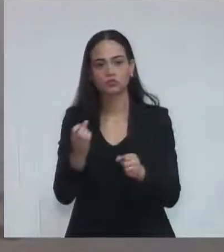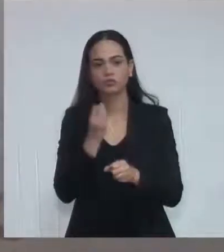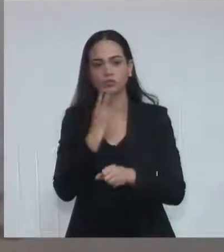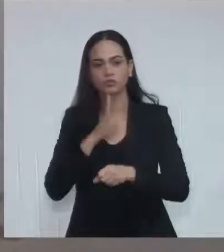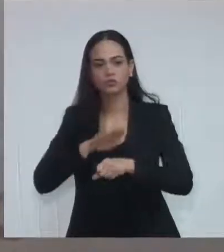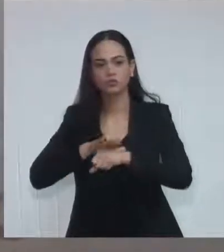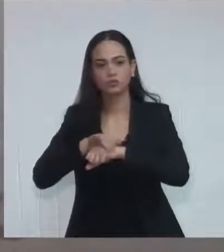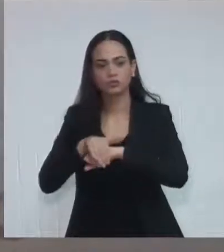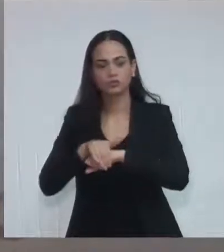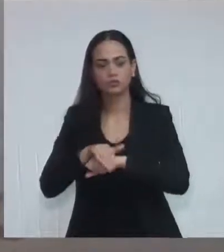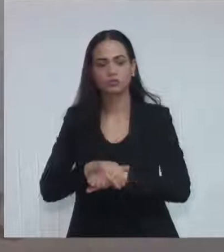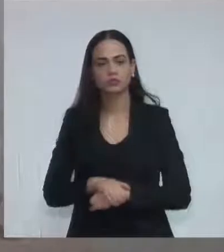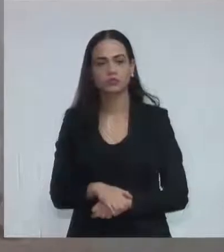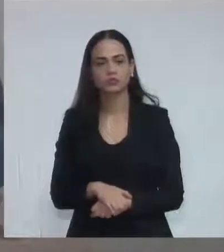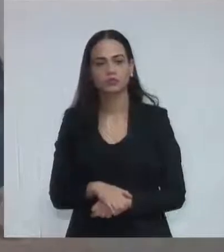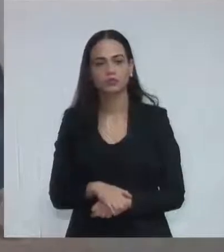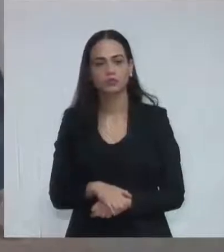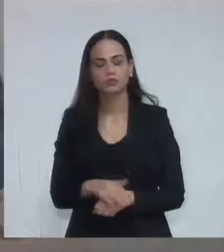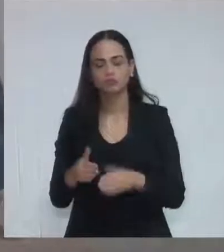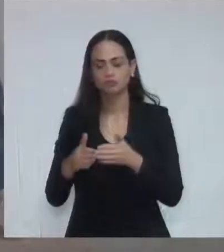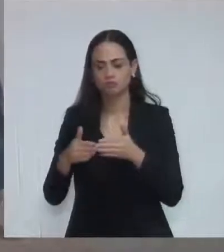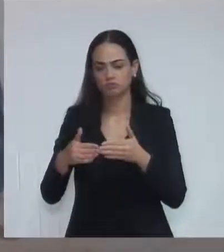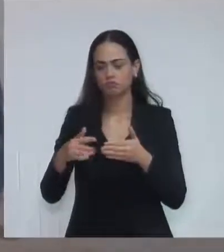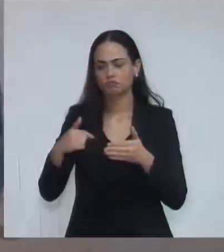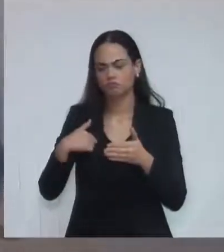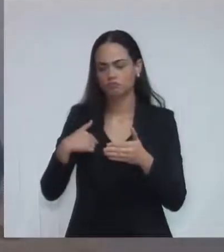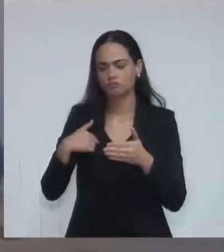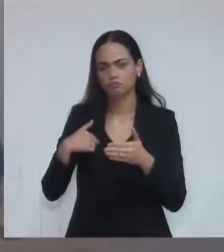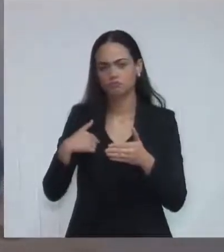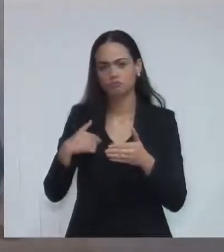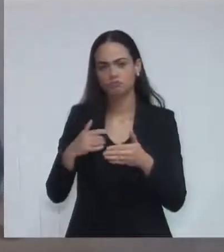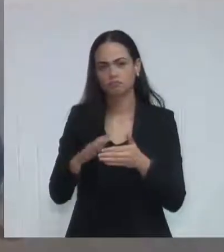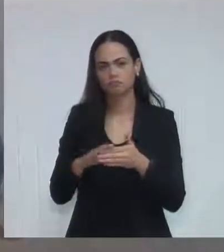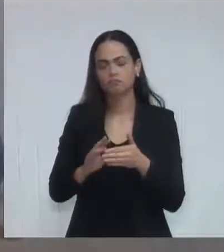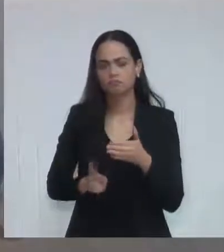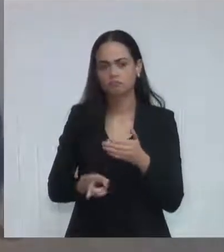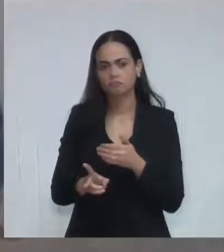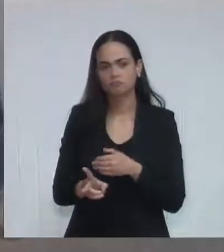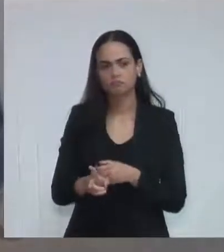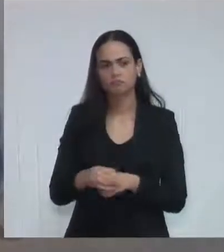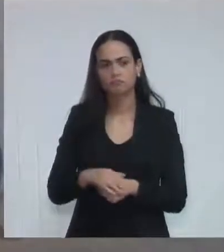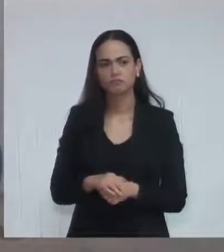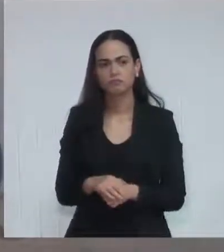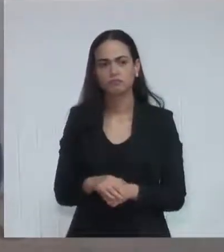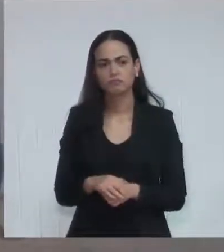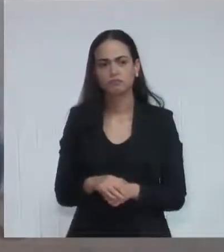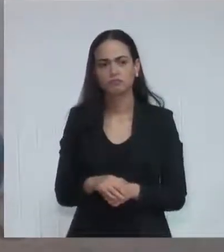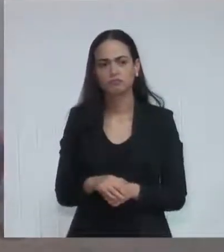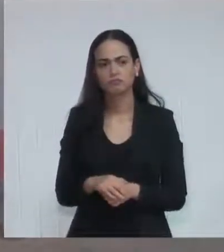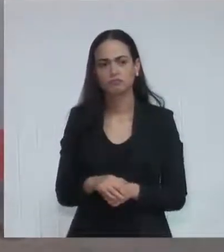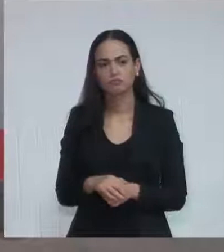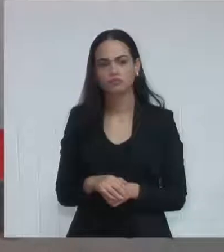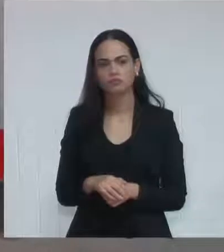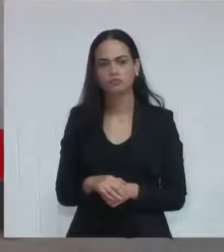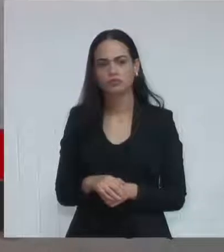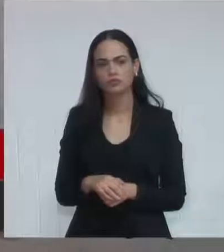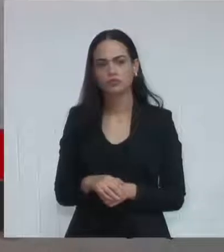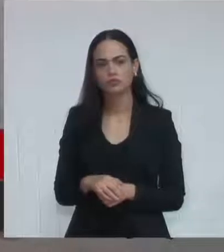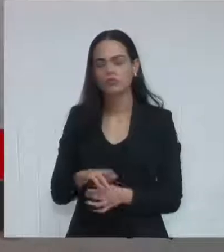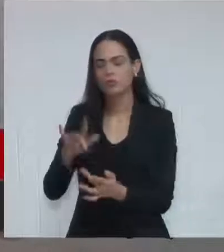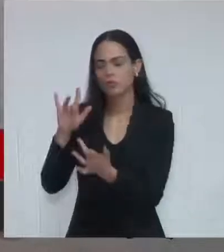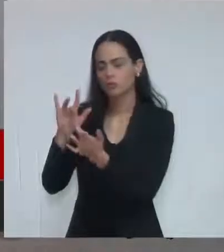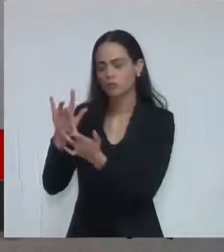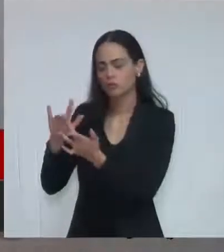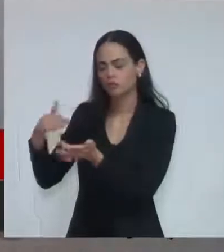ponderei se manteria esse requerimento, porque eu mantive contatos com a Secretaria de Obras